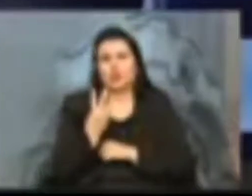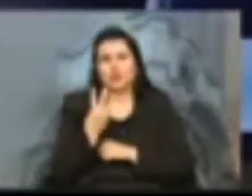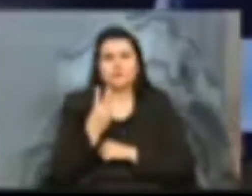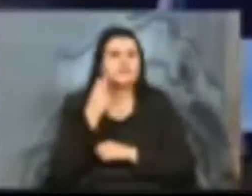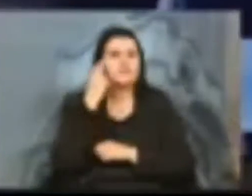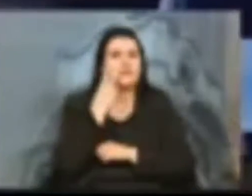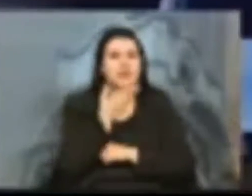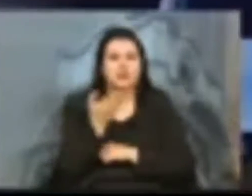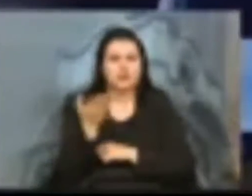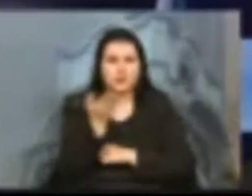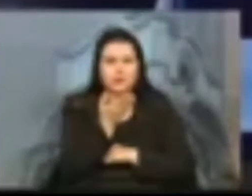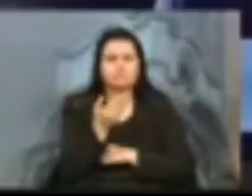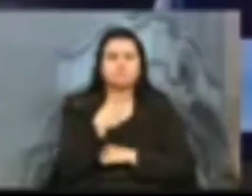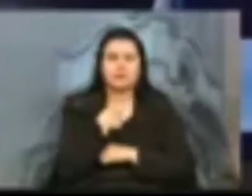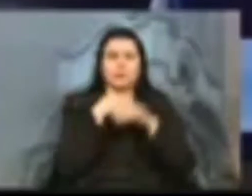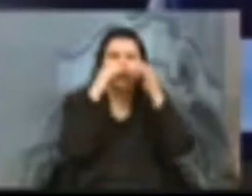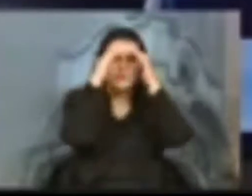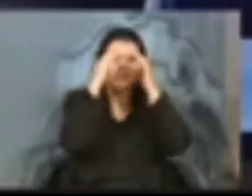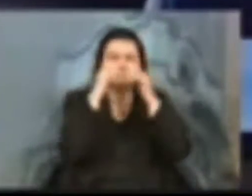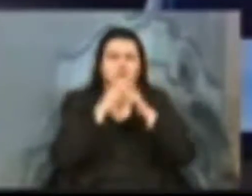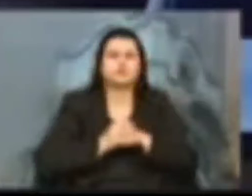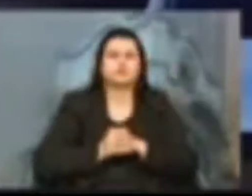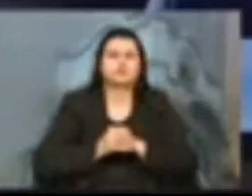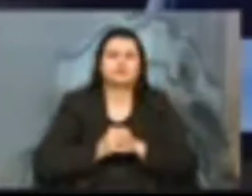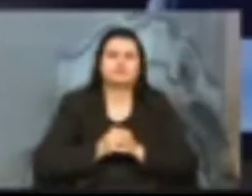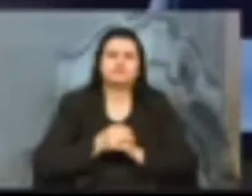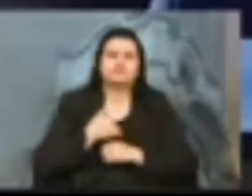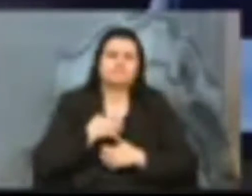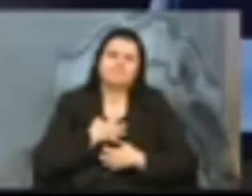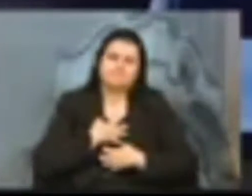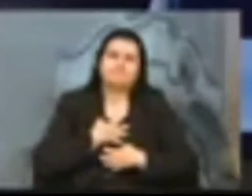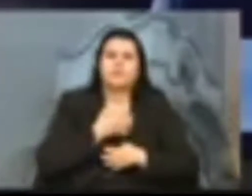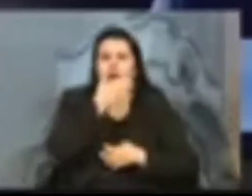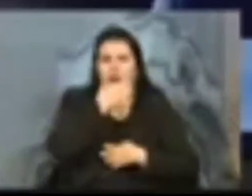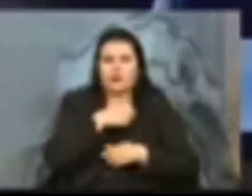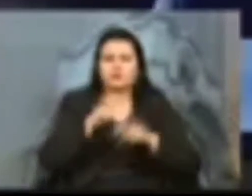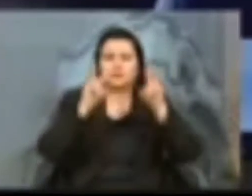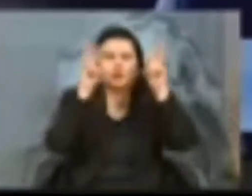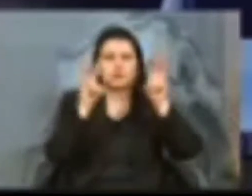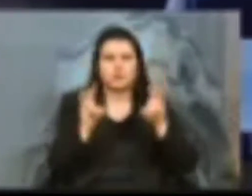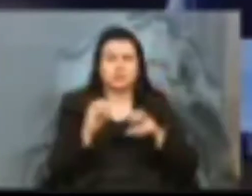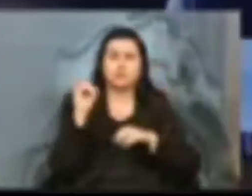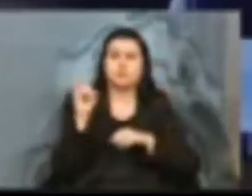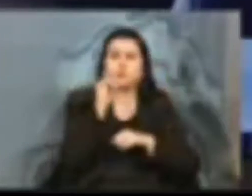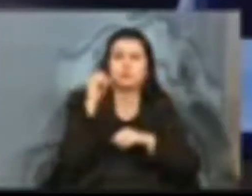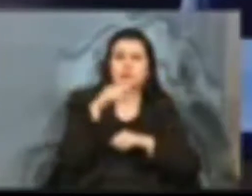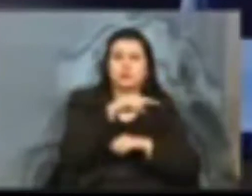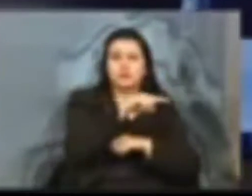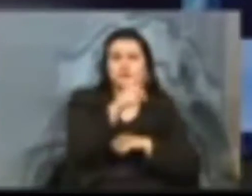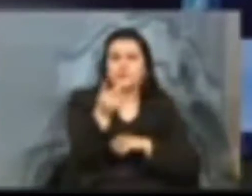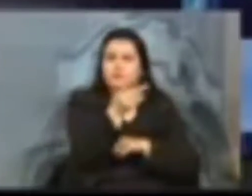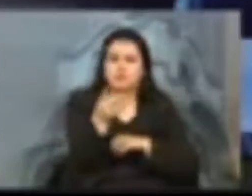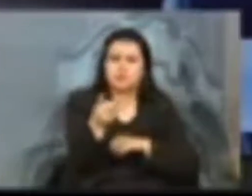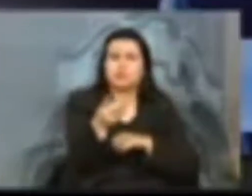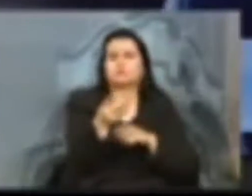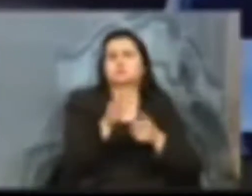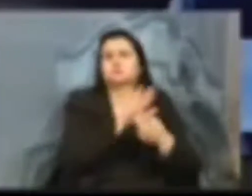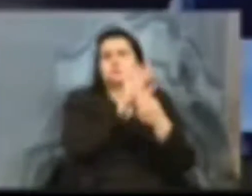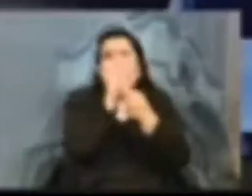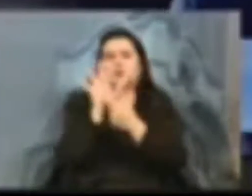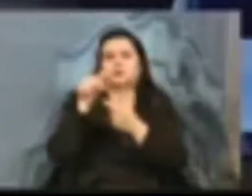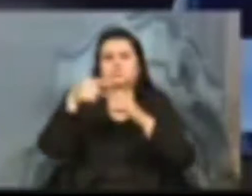muito respeito e consideração, e considero as pautas extremamente relevantes que eles trazem, para essa